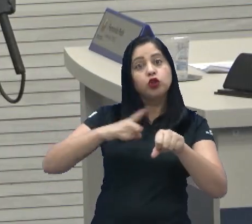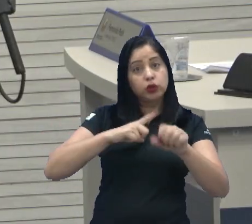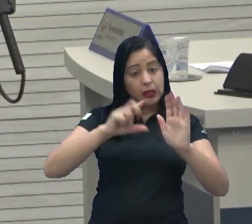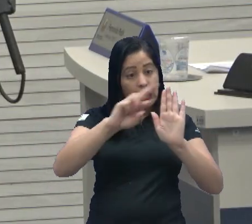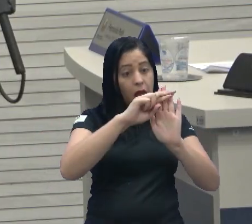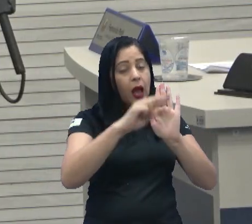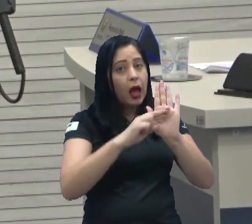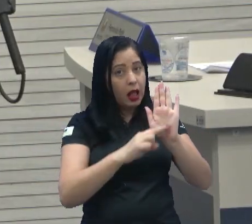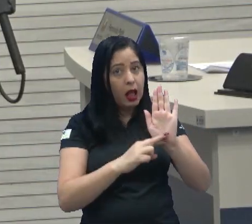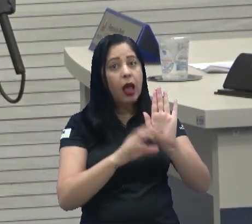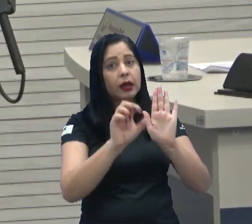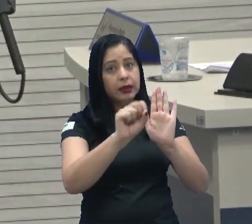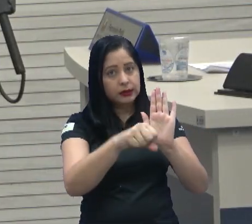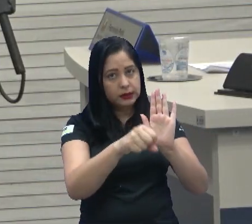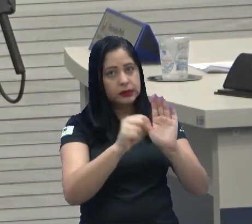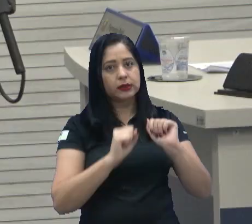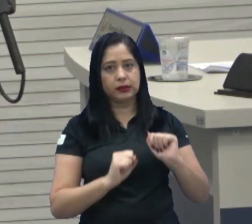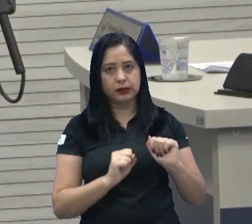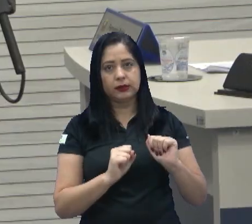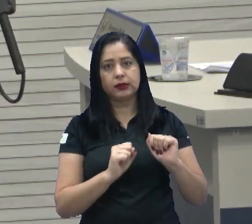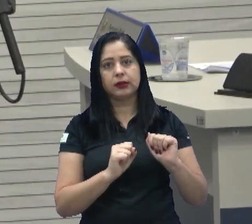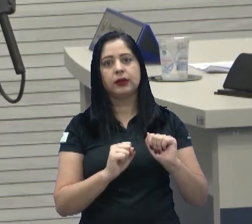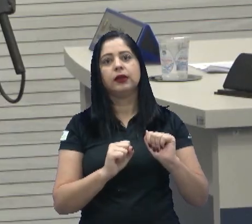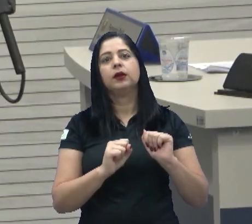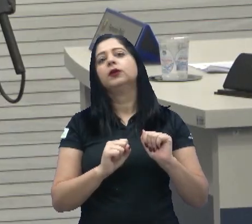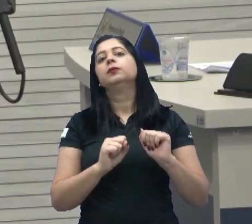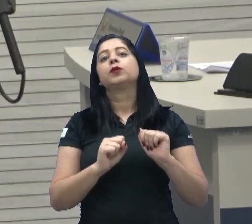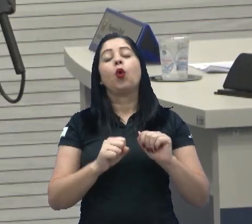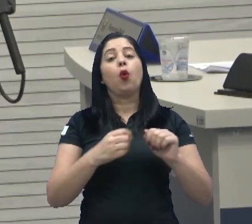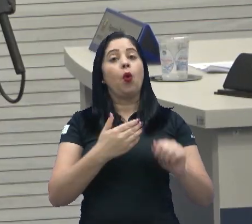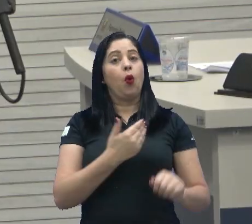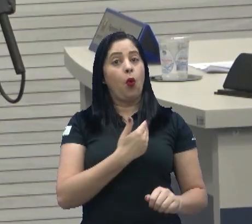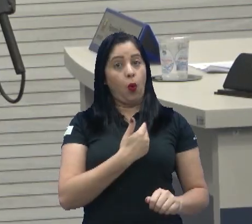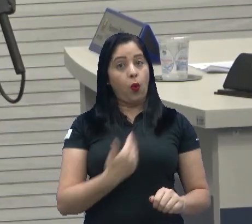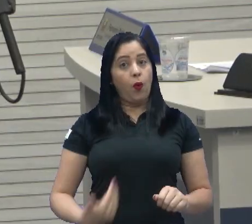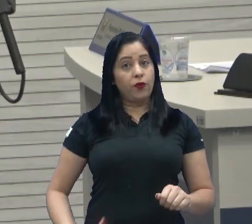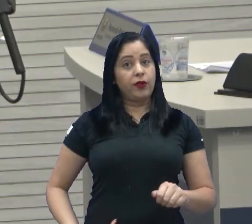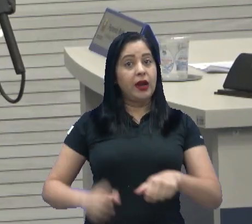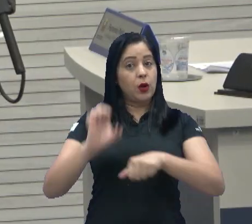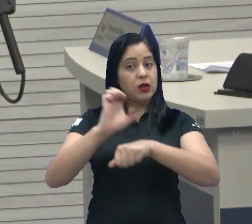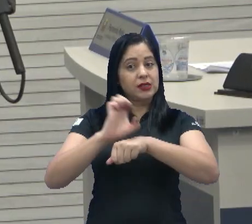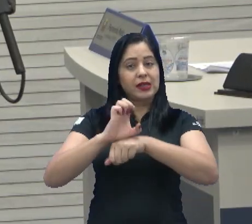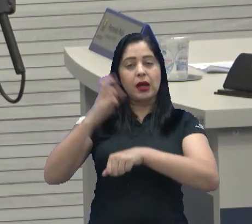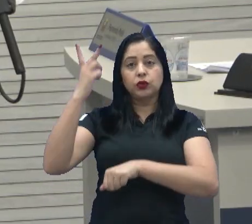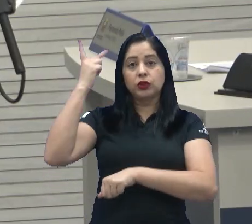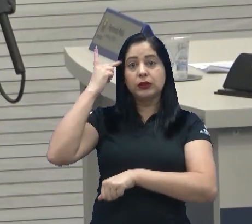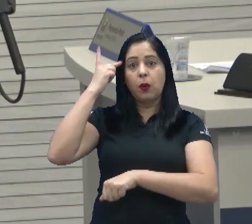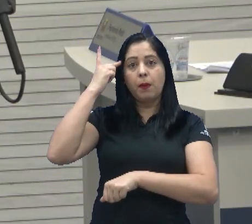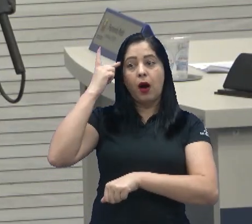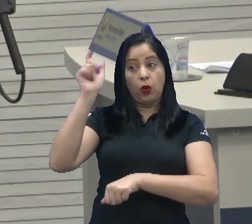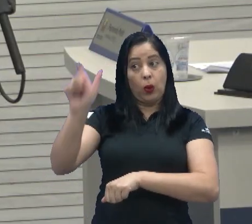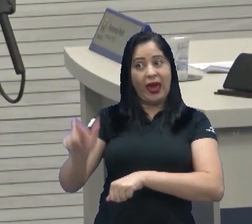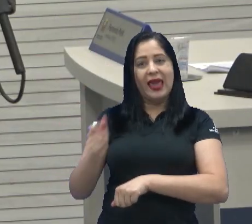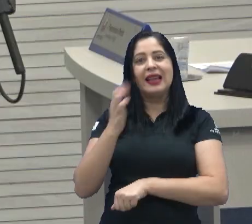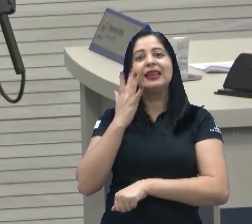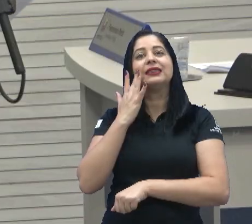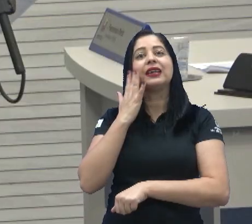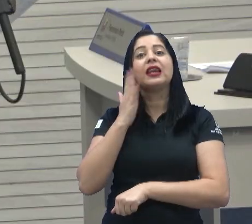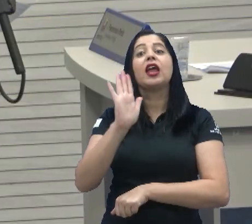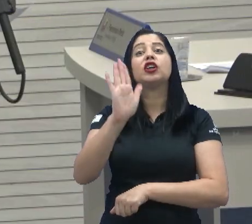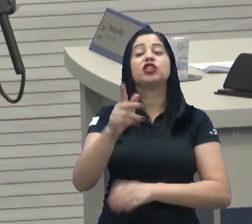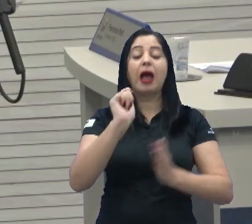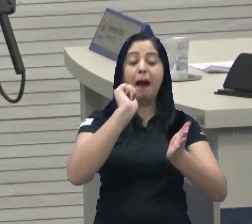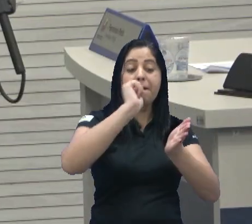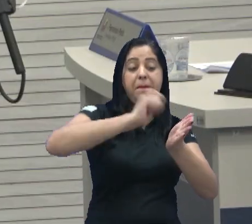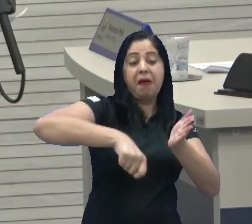também dispõe sobre a regulamentação. O governo do Estado de São Paulo, o governador Tarcísio, também já autorizou